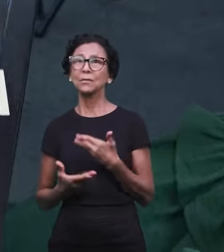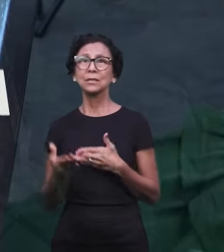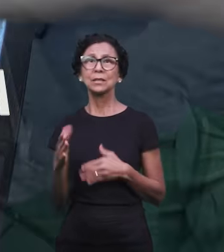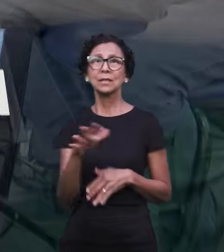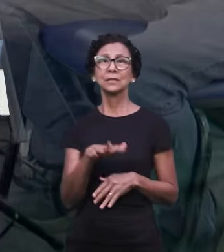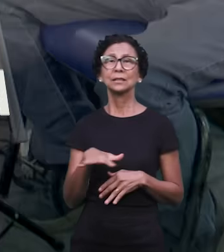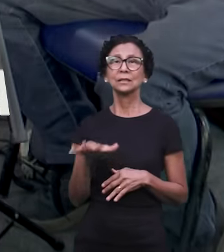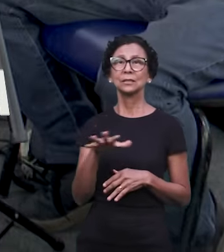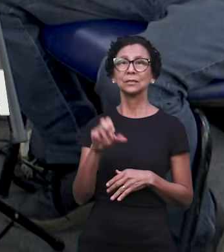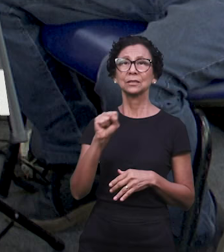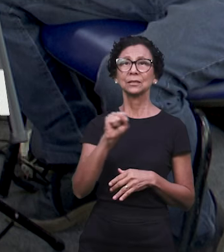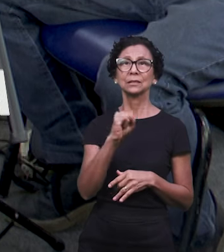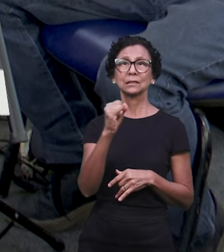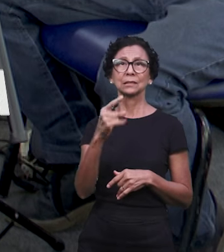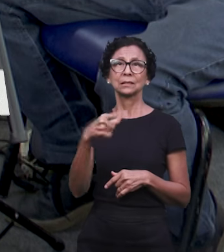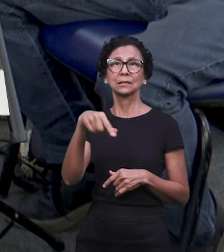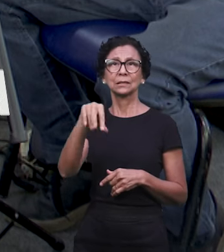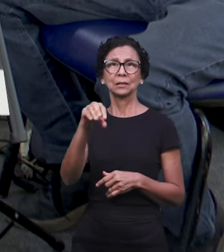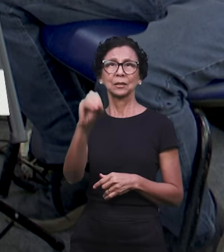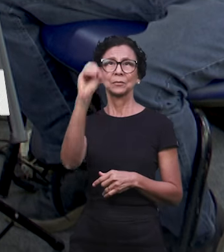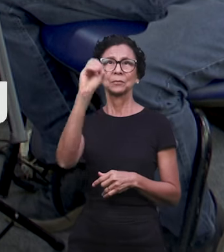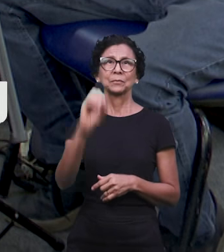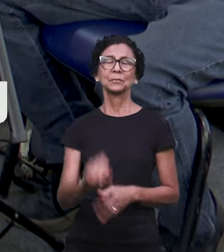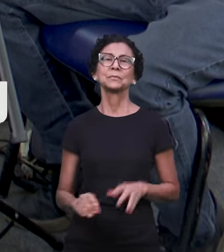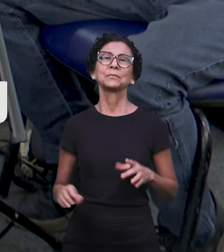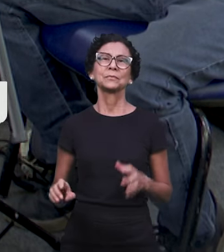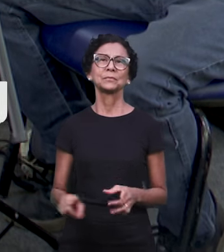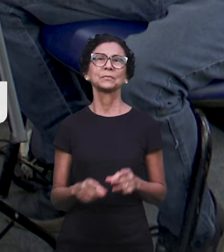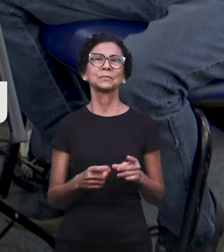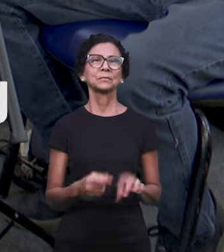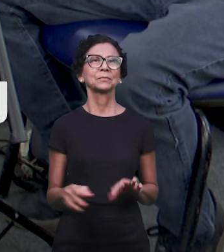ribeiros de Sião.